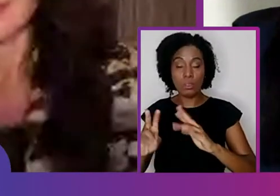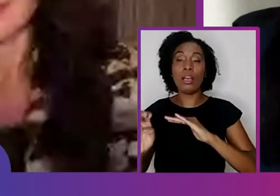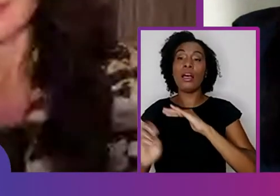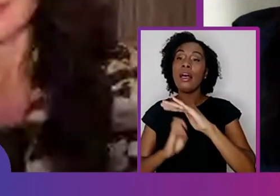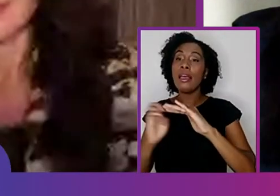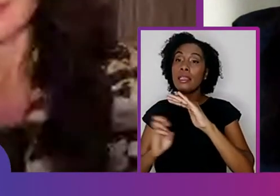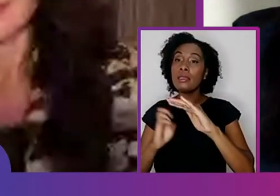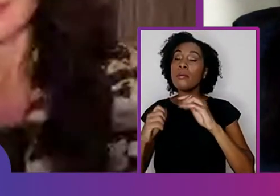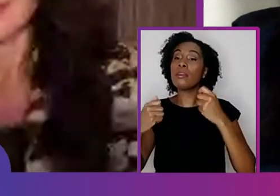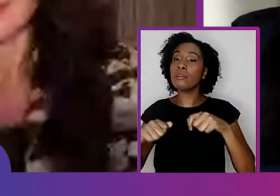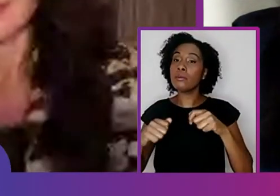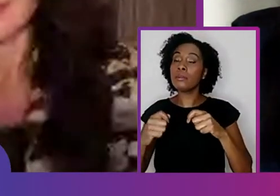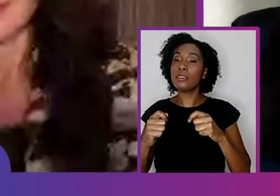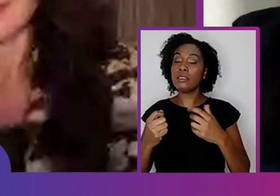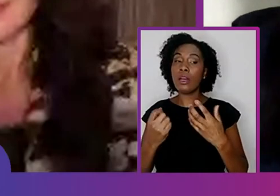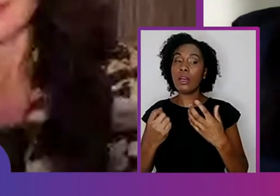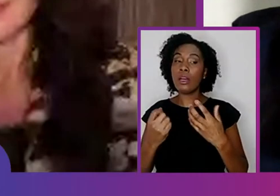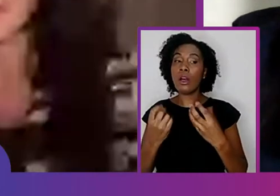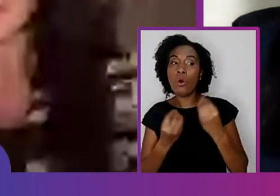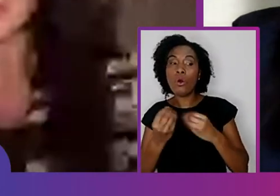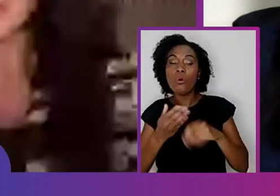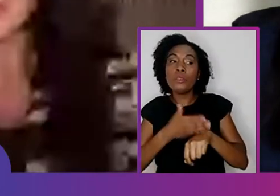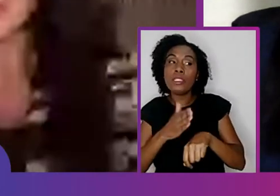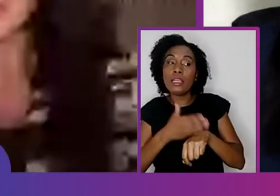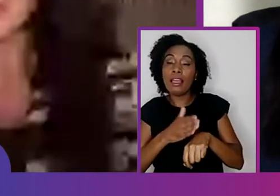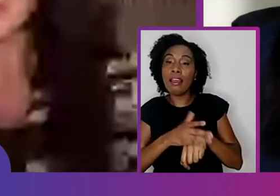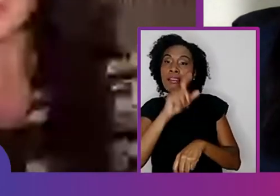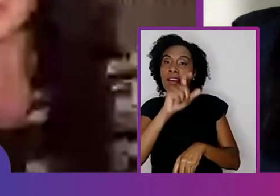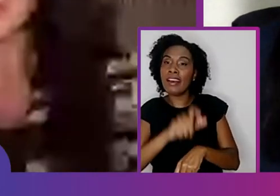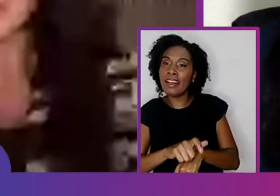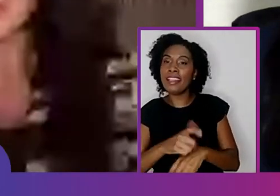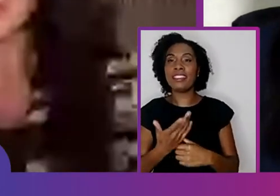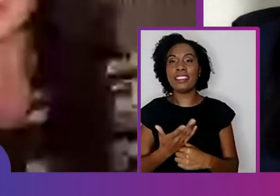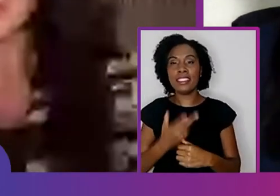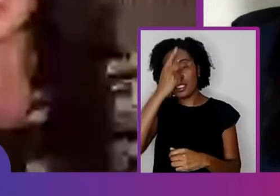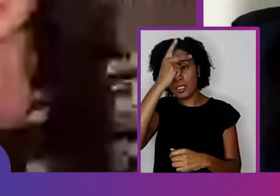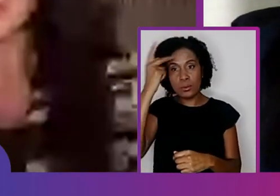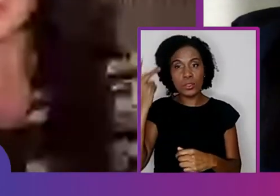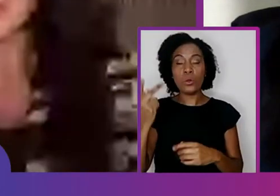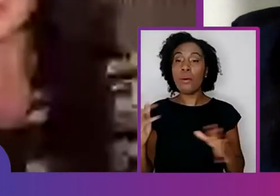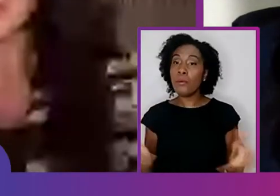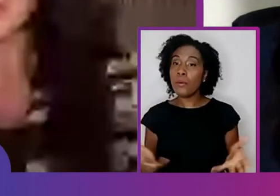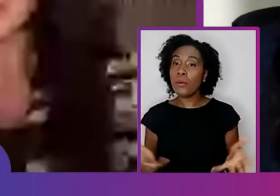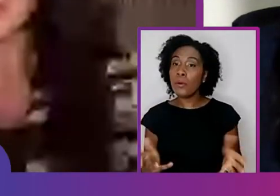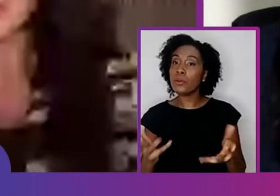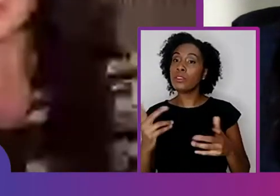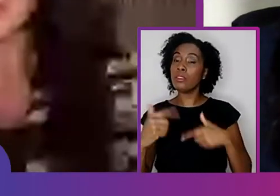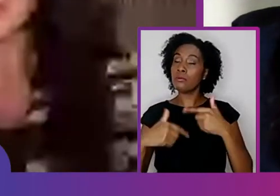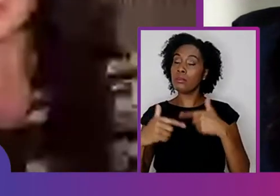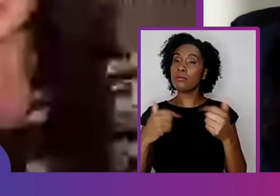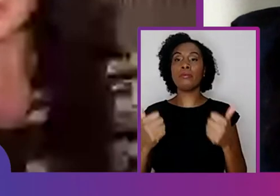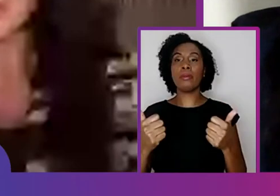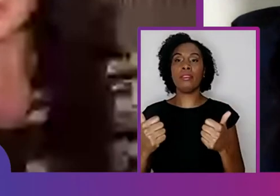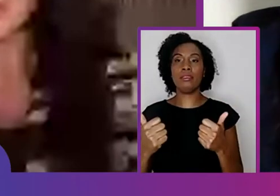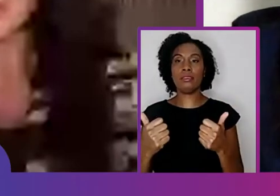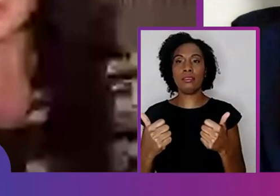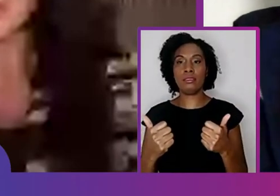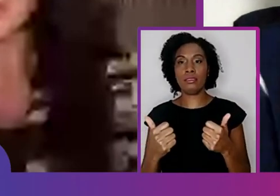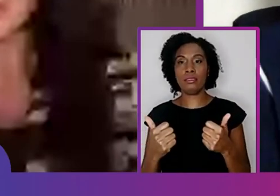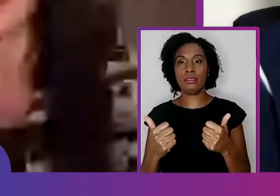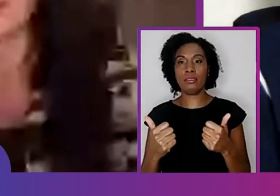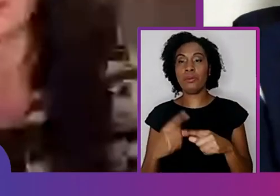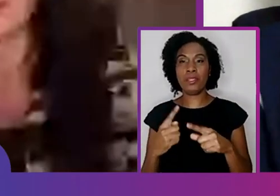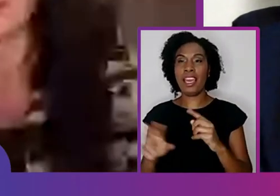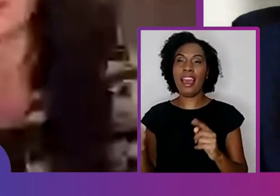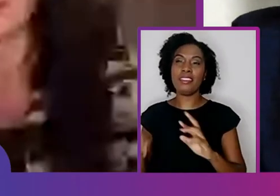de treinamento para fazer com que as pessoas se tornem produtivas no home office, porque não é a mesma coisa. Não é